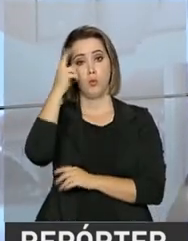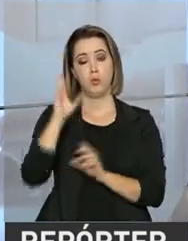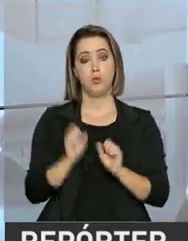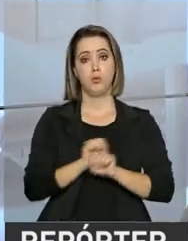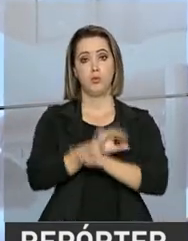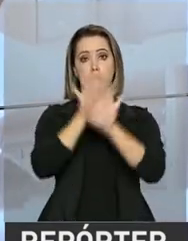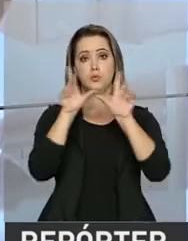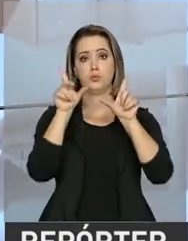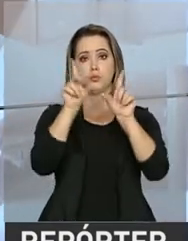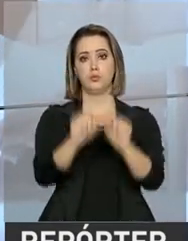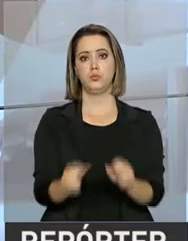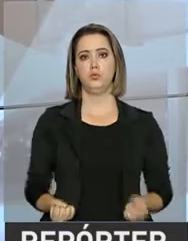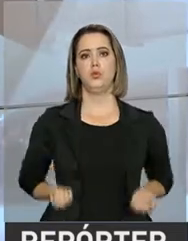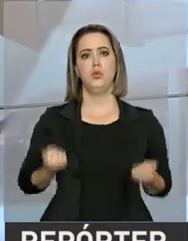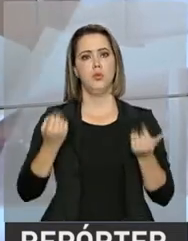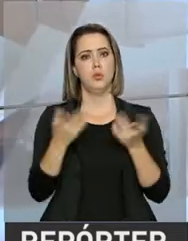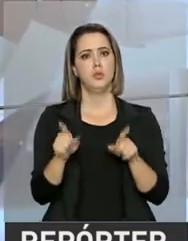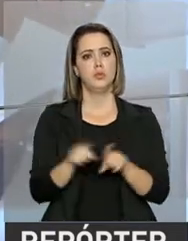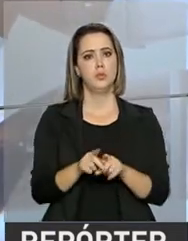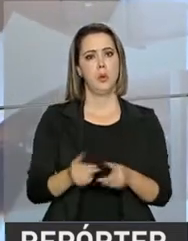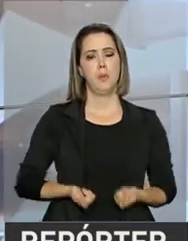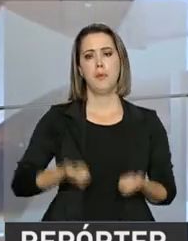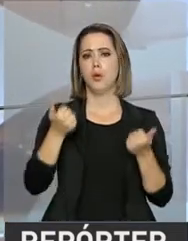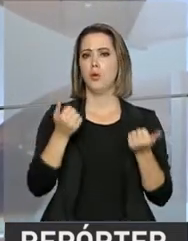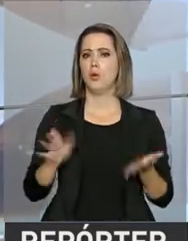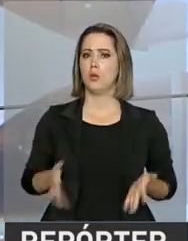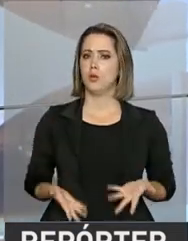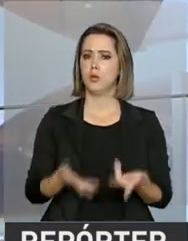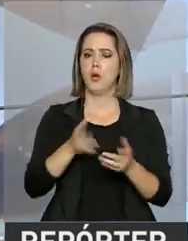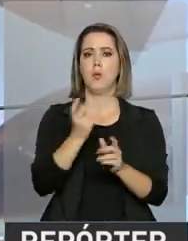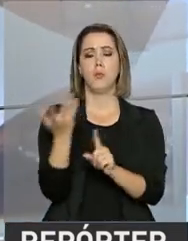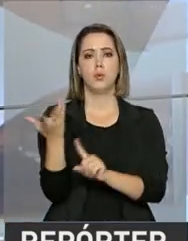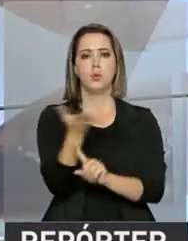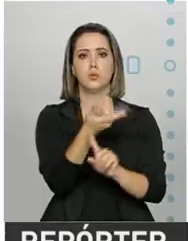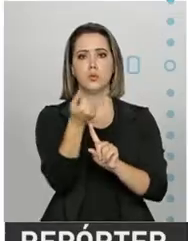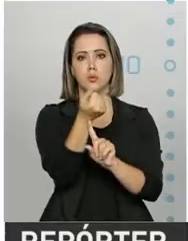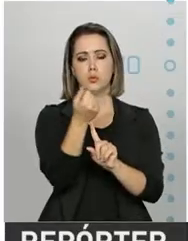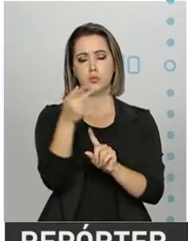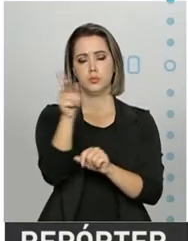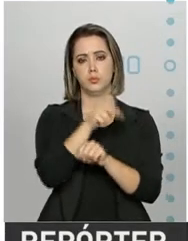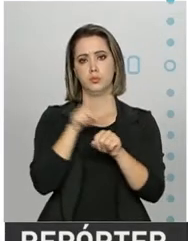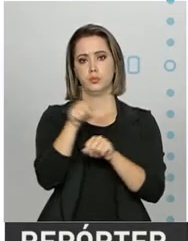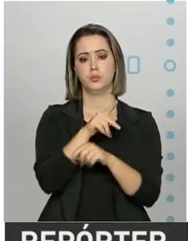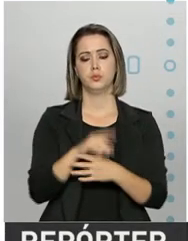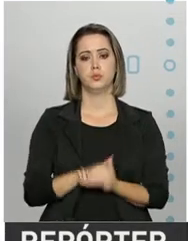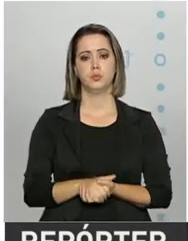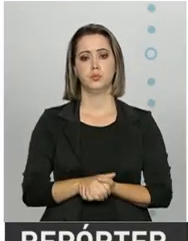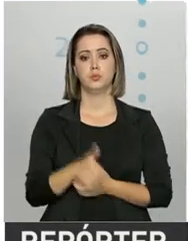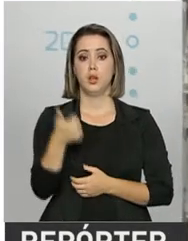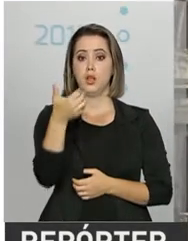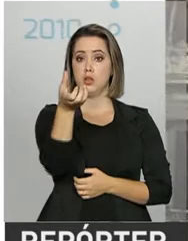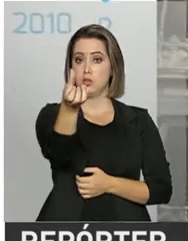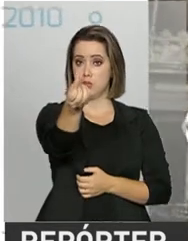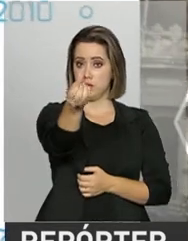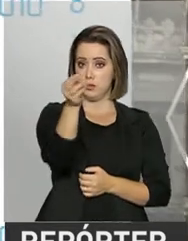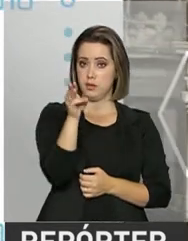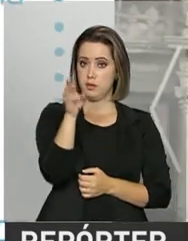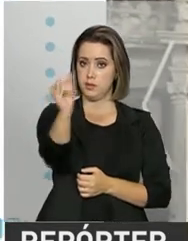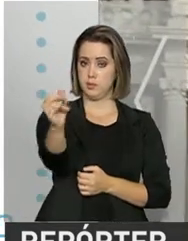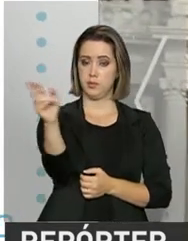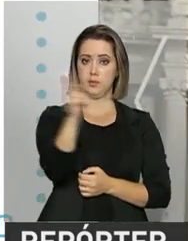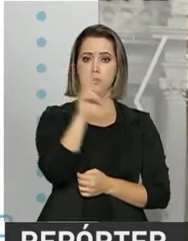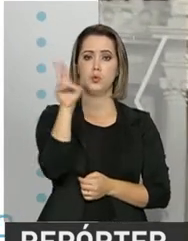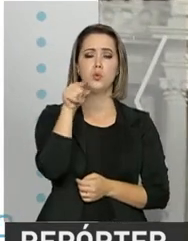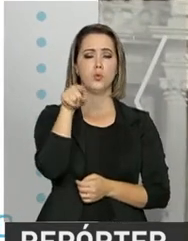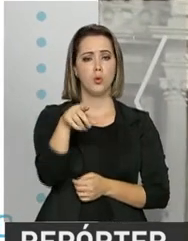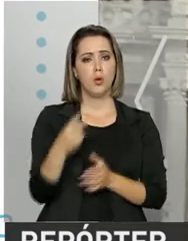custos e democratização da produção artística e cultural pelo país 16 bilhões de reais